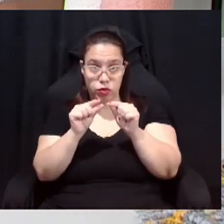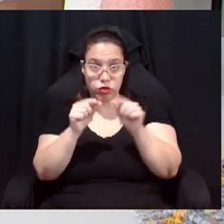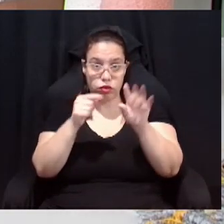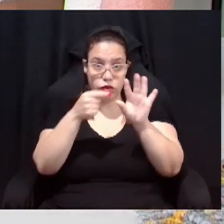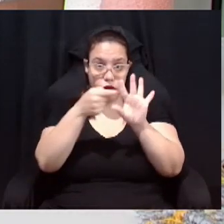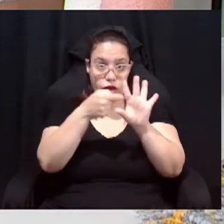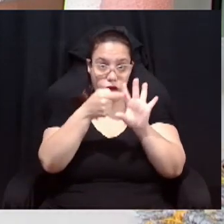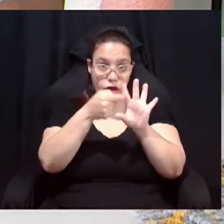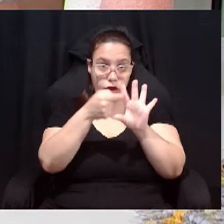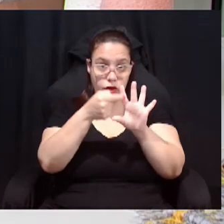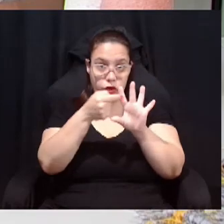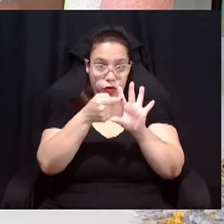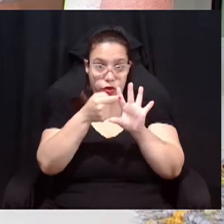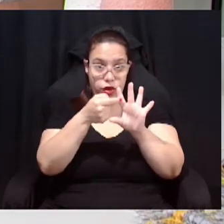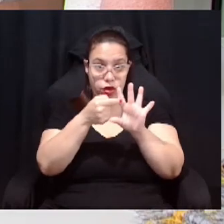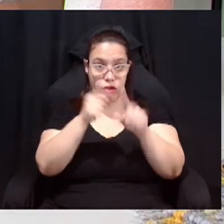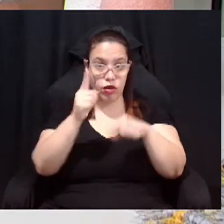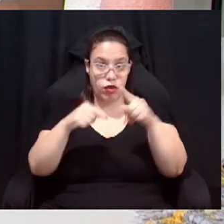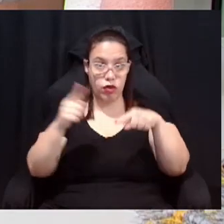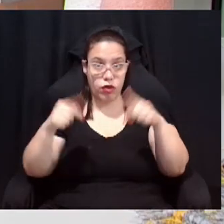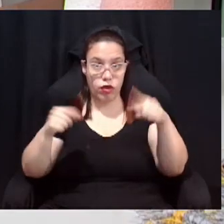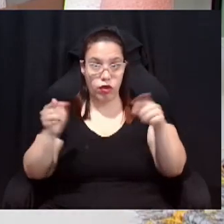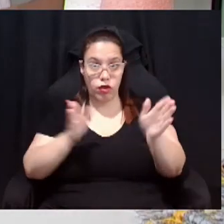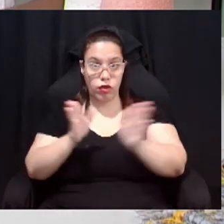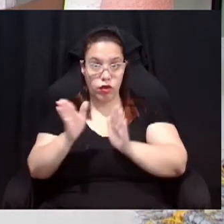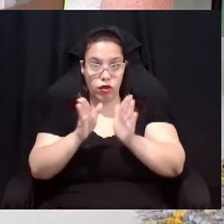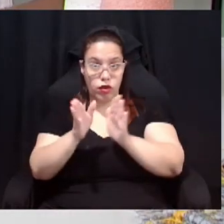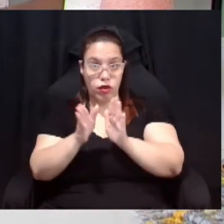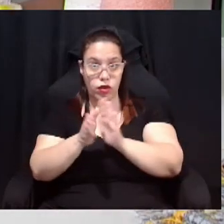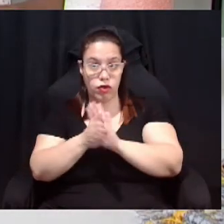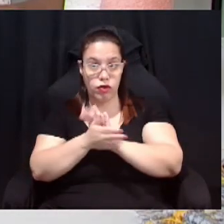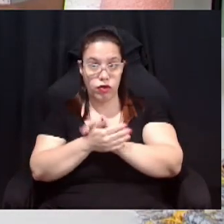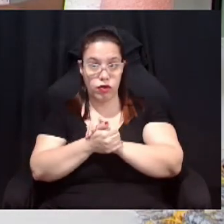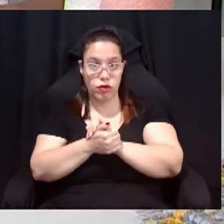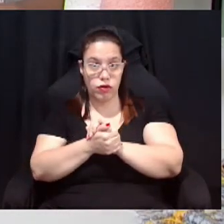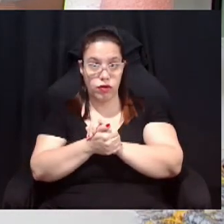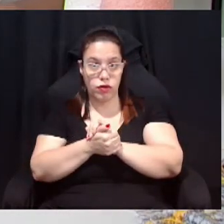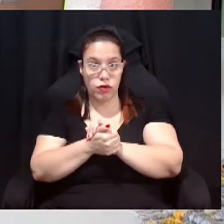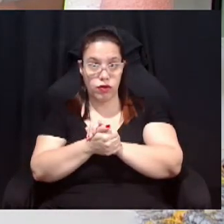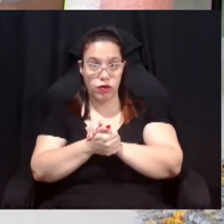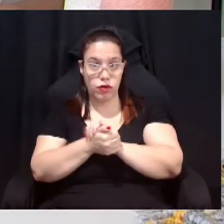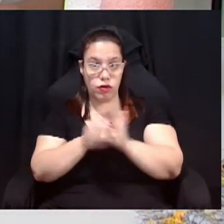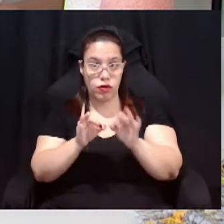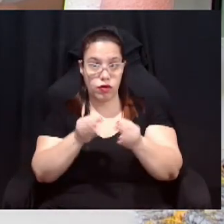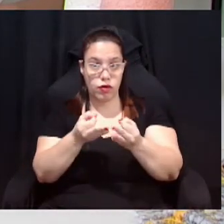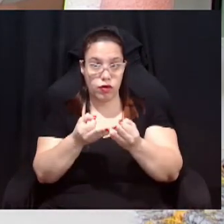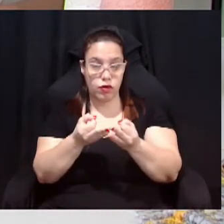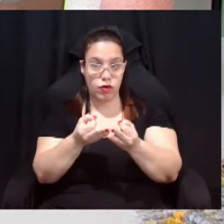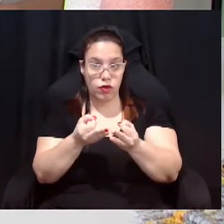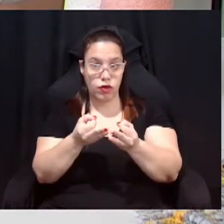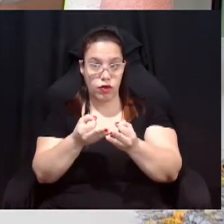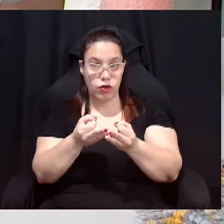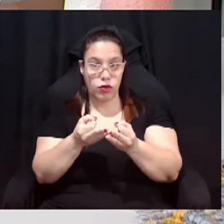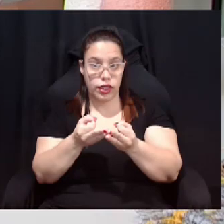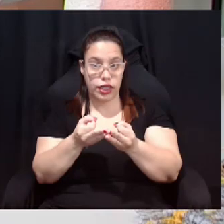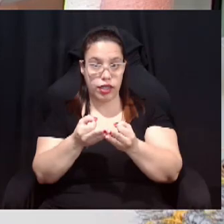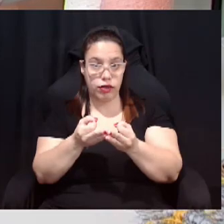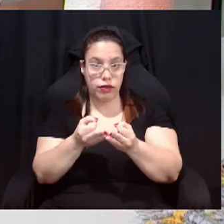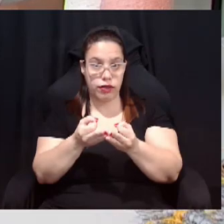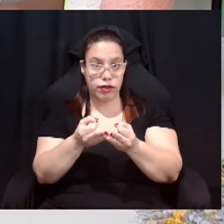variar. Mas o mais acessível pra gente é o simples, né? Então a gente vai usar